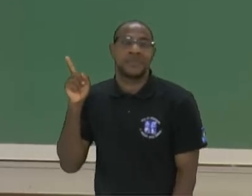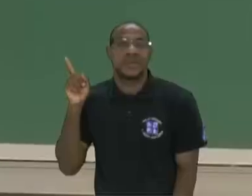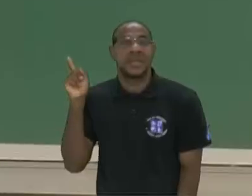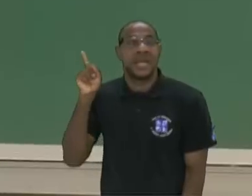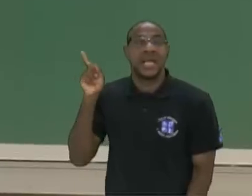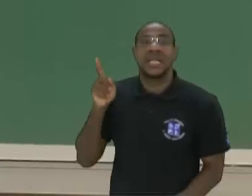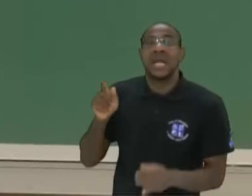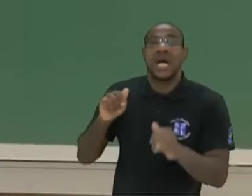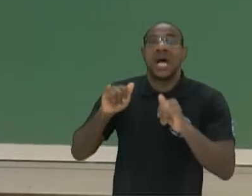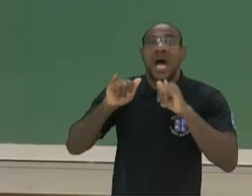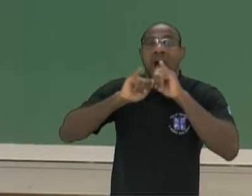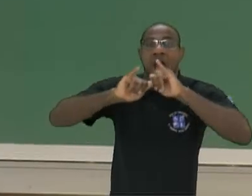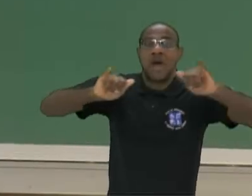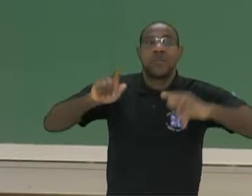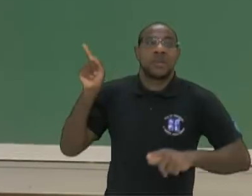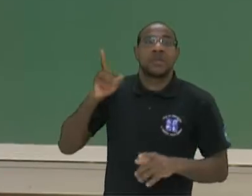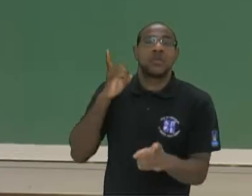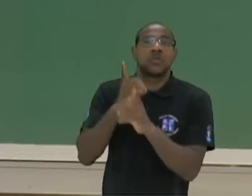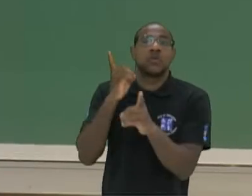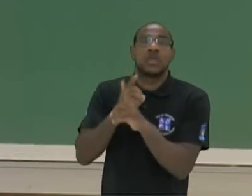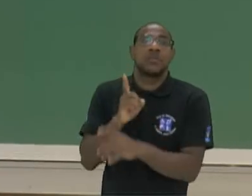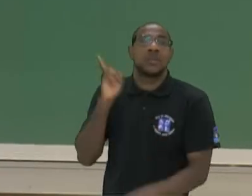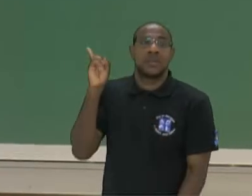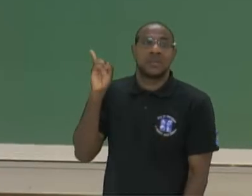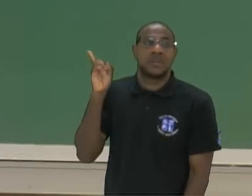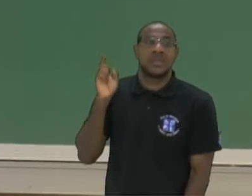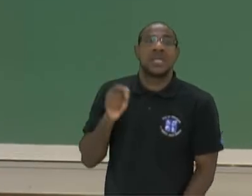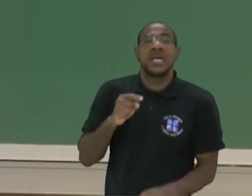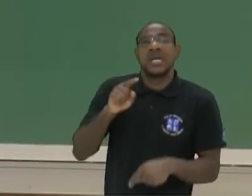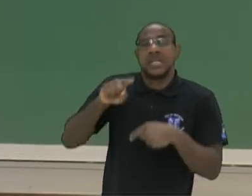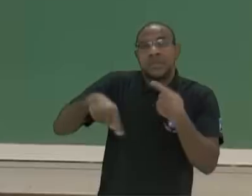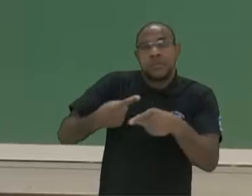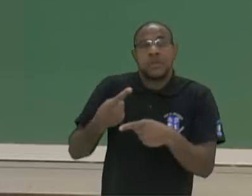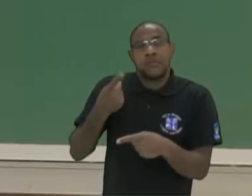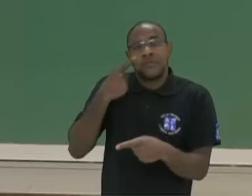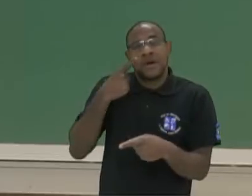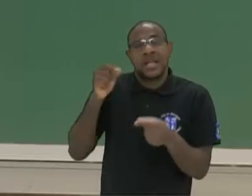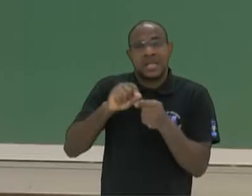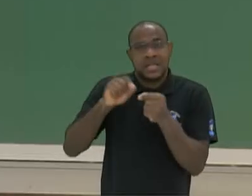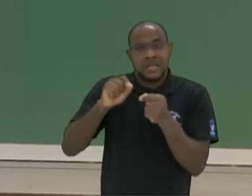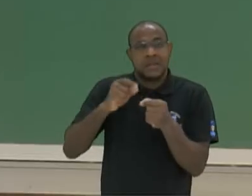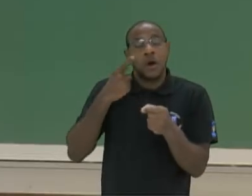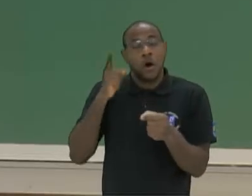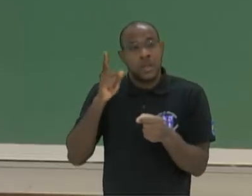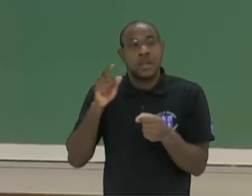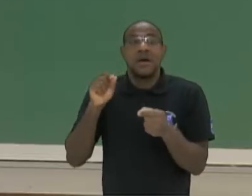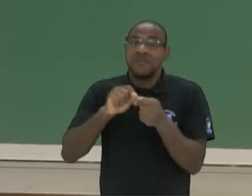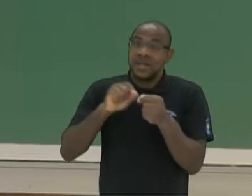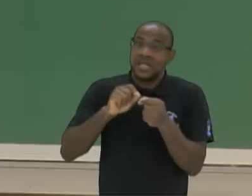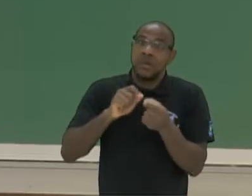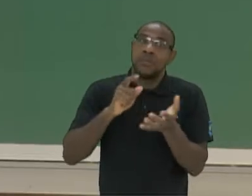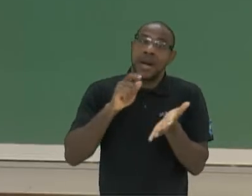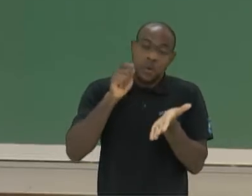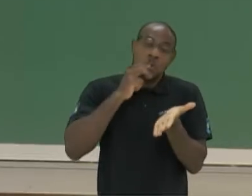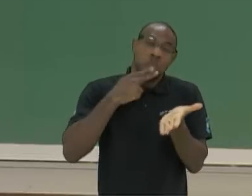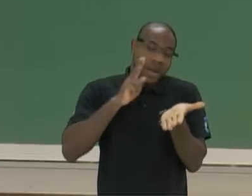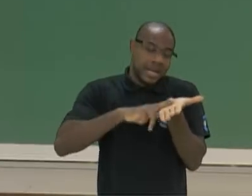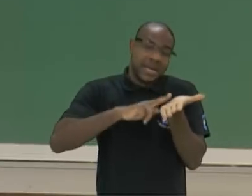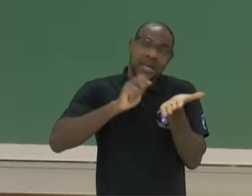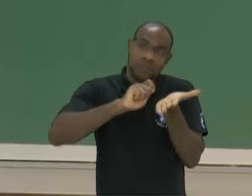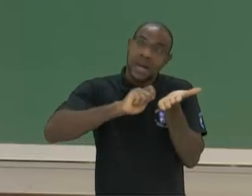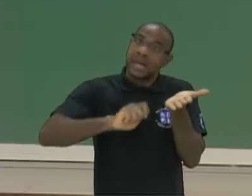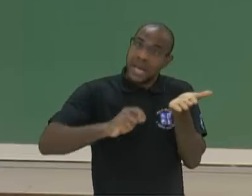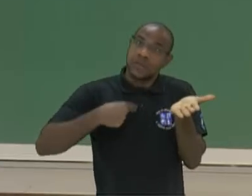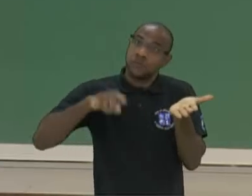Essa notícia que a gente encontrou aqui e depois a gente vai fazer uma carta de repúdio com base nela. Presta atenção para a gente